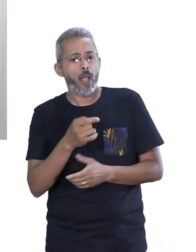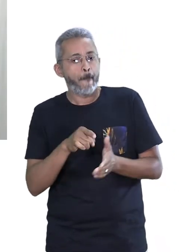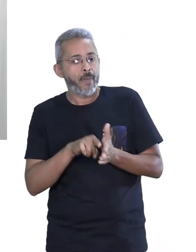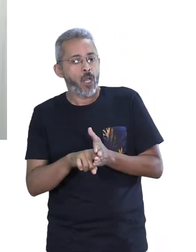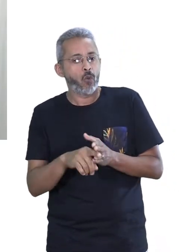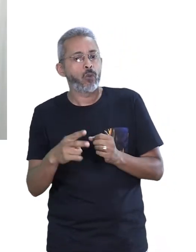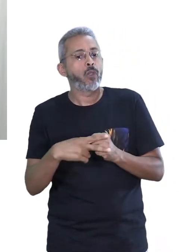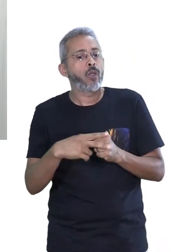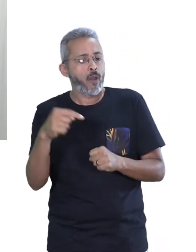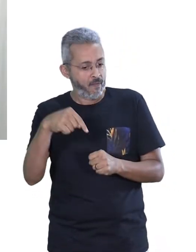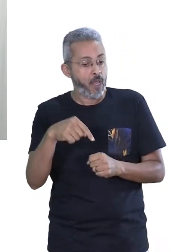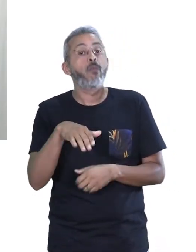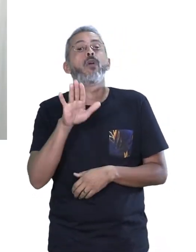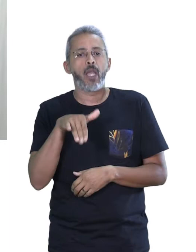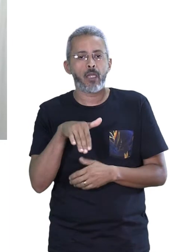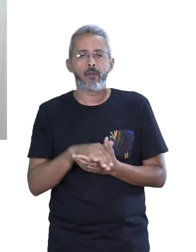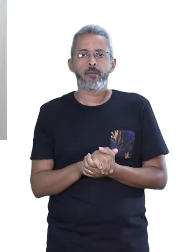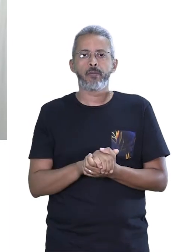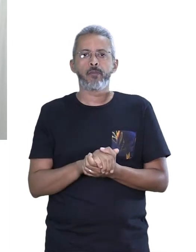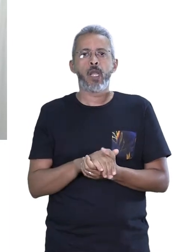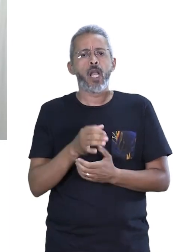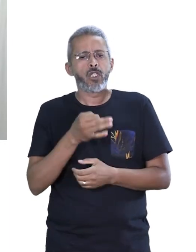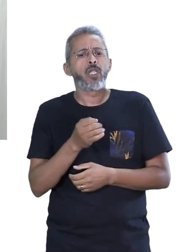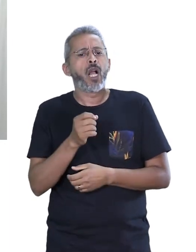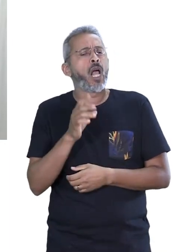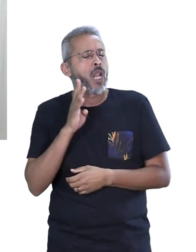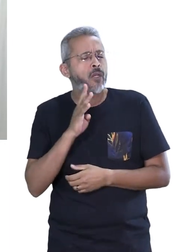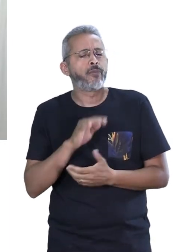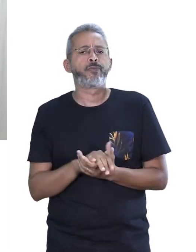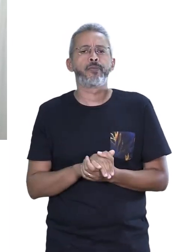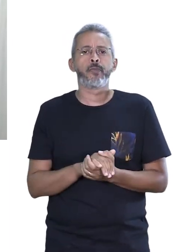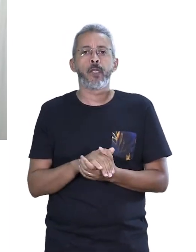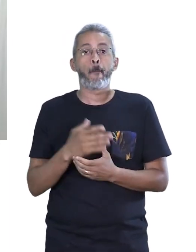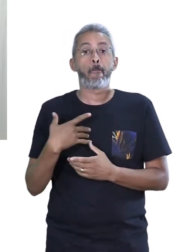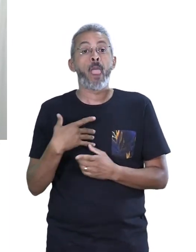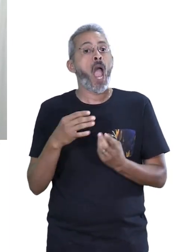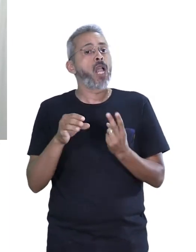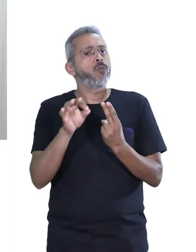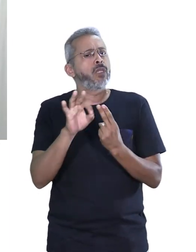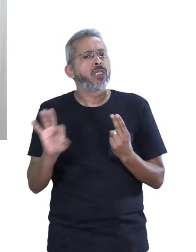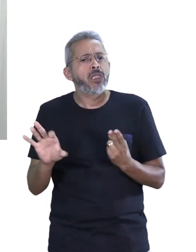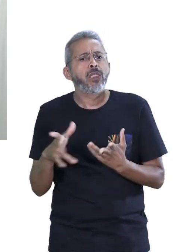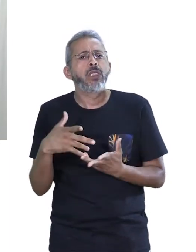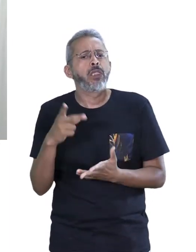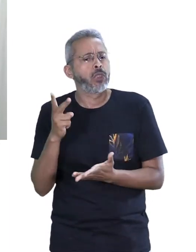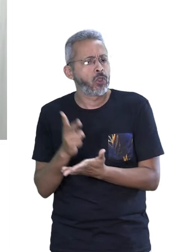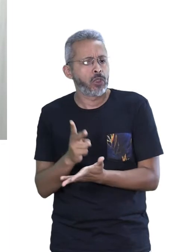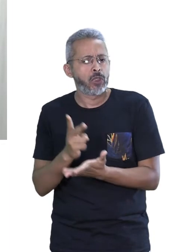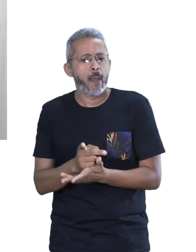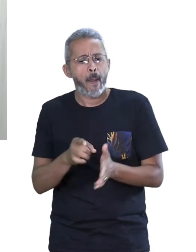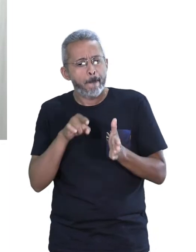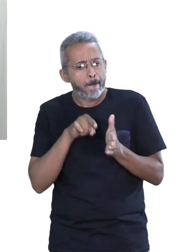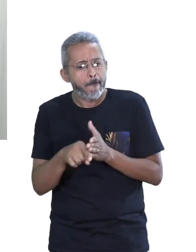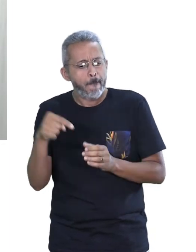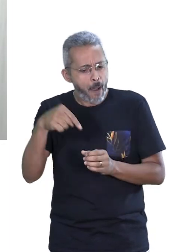de perguntar quem ao verbo. É uma dica bem funcional. Em uma análise sintática, sempre recorra